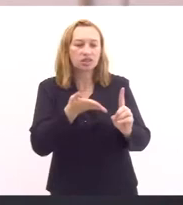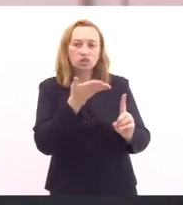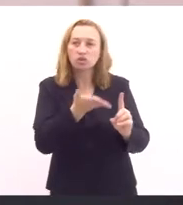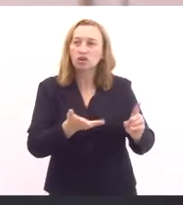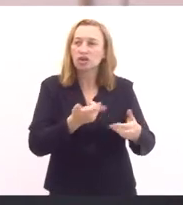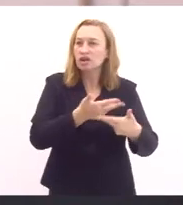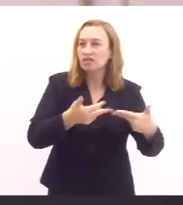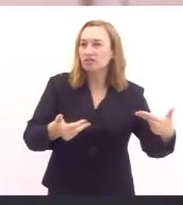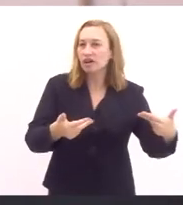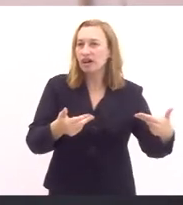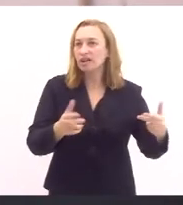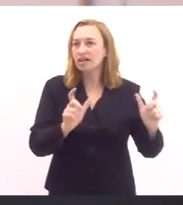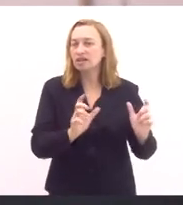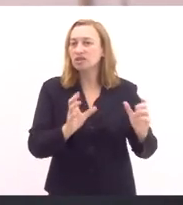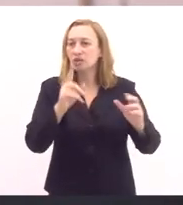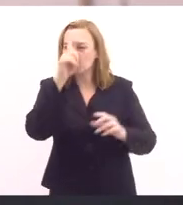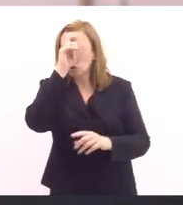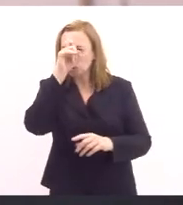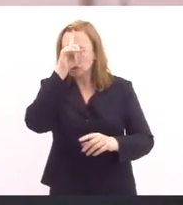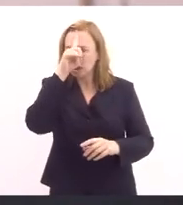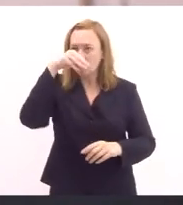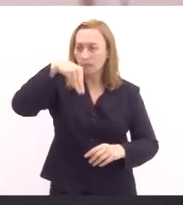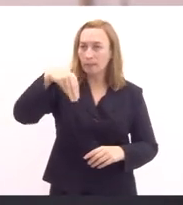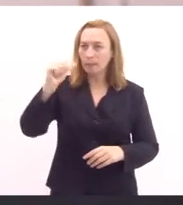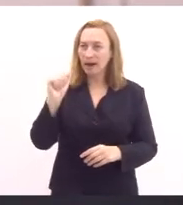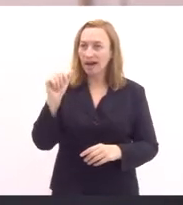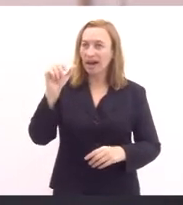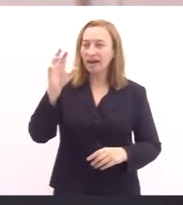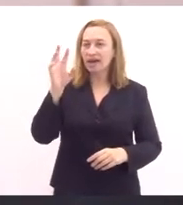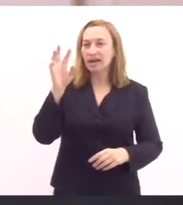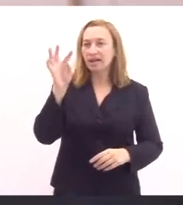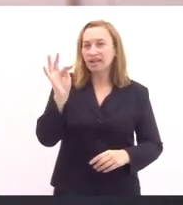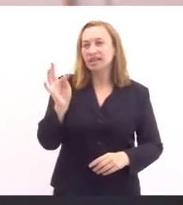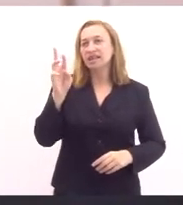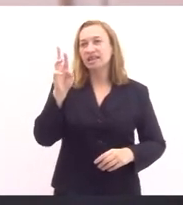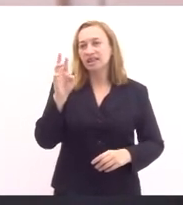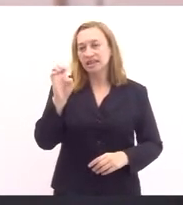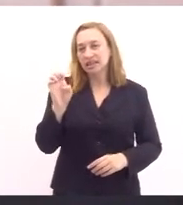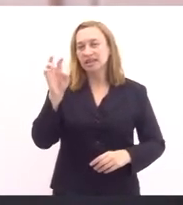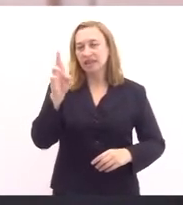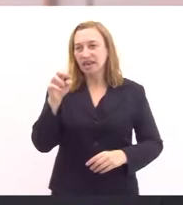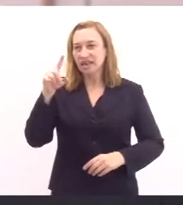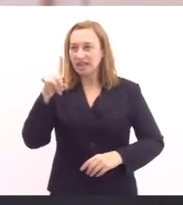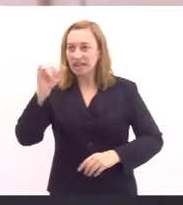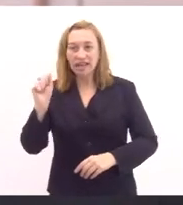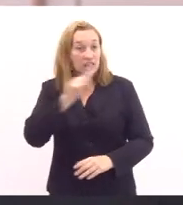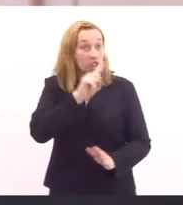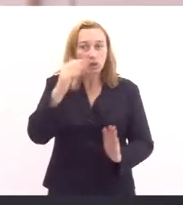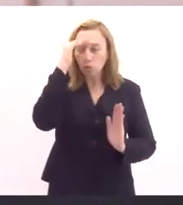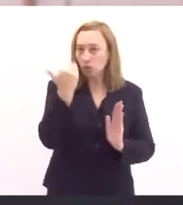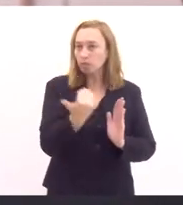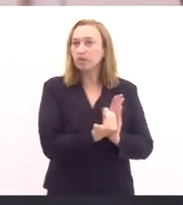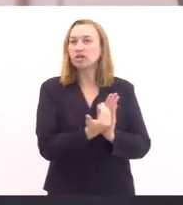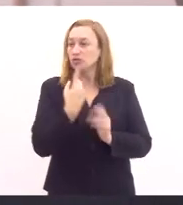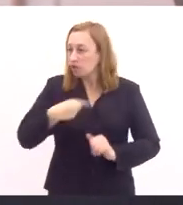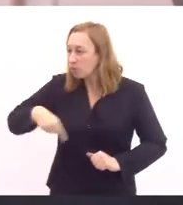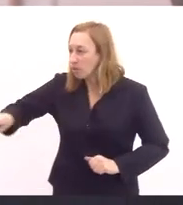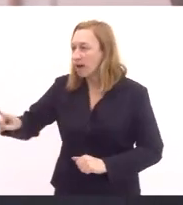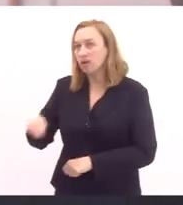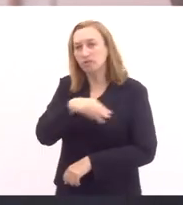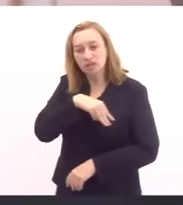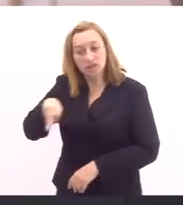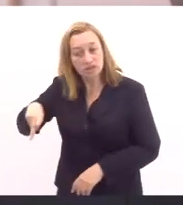maternidades o que não estavam cumprindo fomos lá com a defensoria fomos lá com